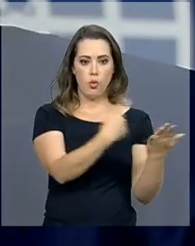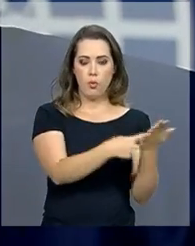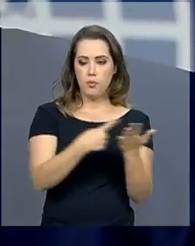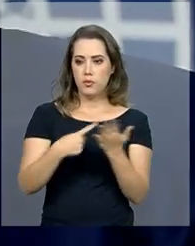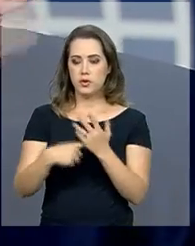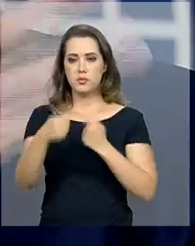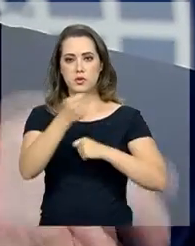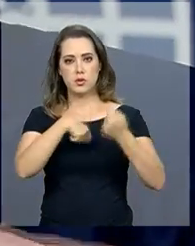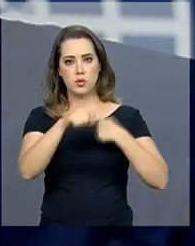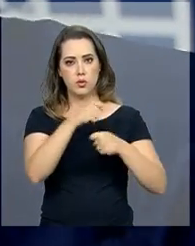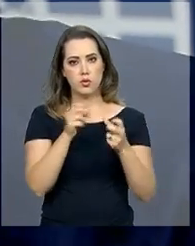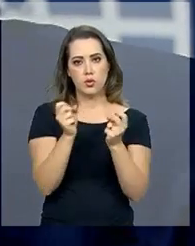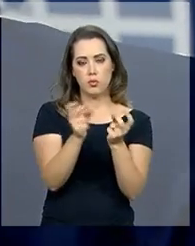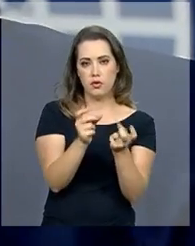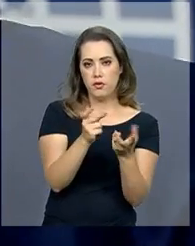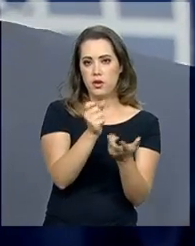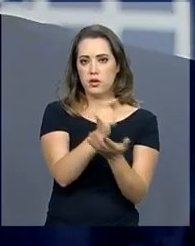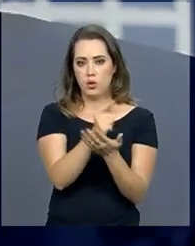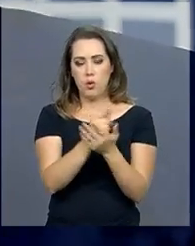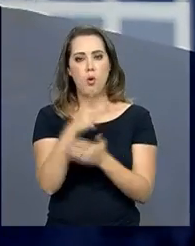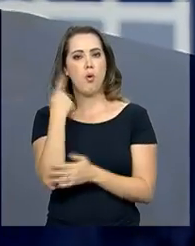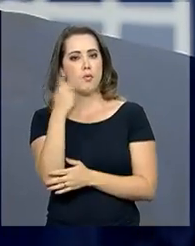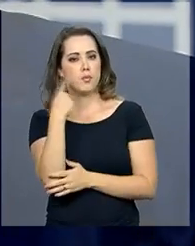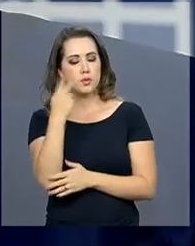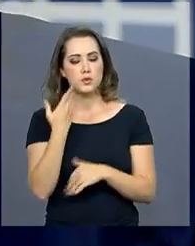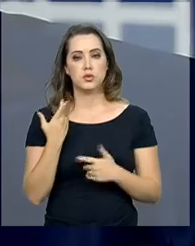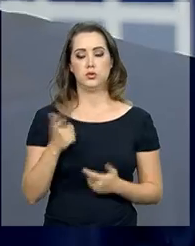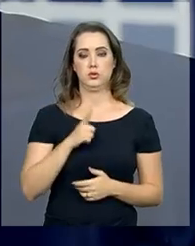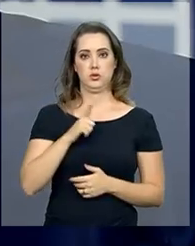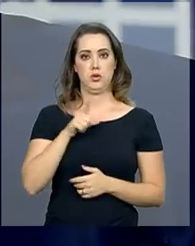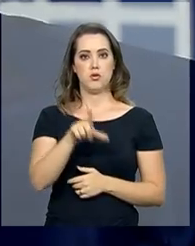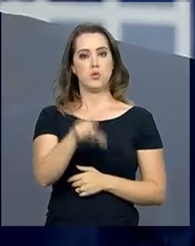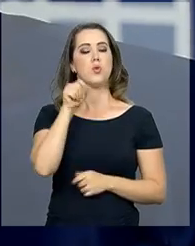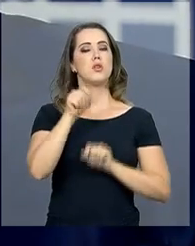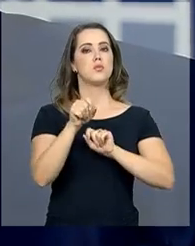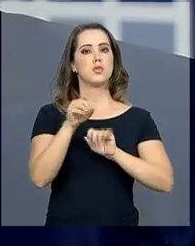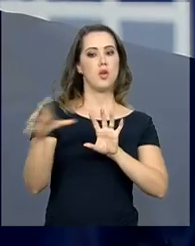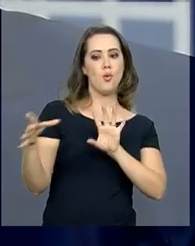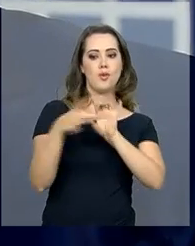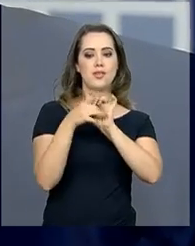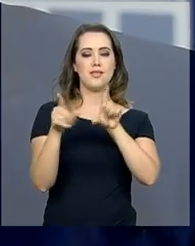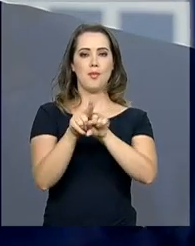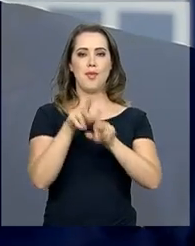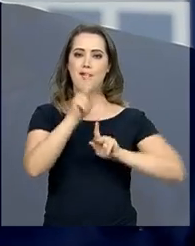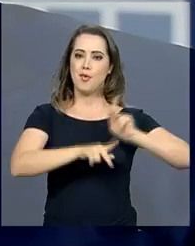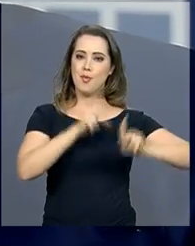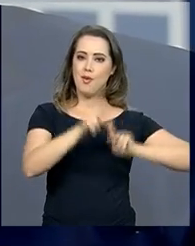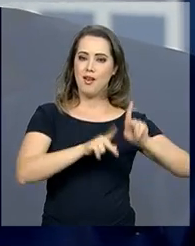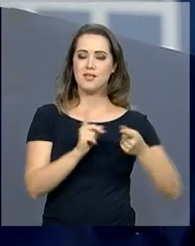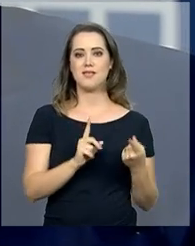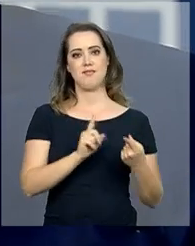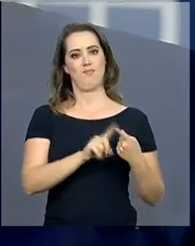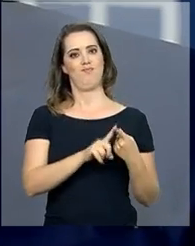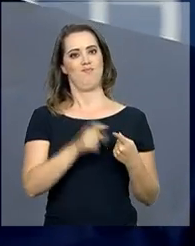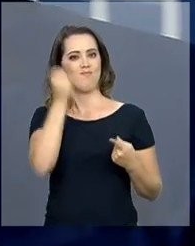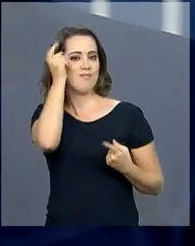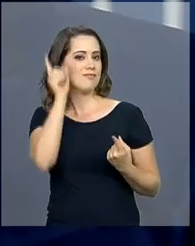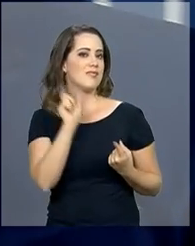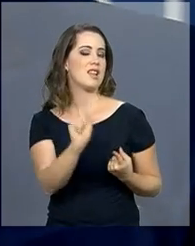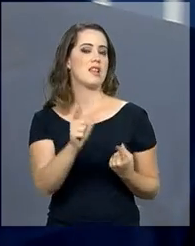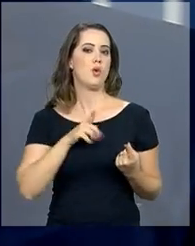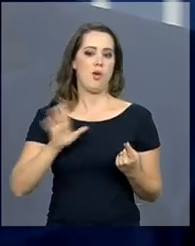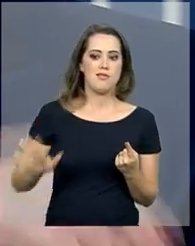comercial e industrial política mas nós resolvemos integrar também os povos então a primeira das idéias que se viu foi exatamente